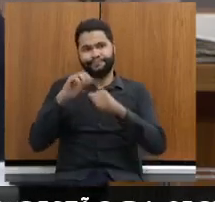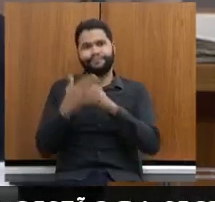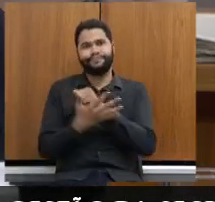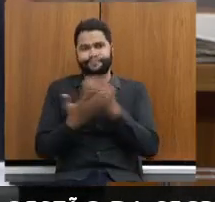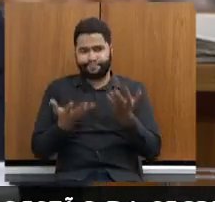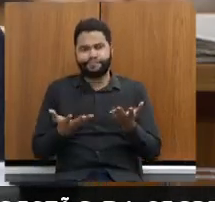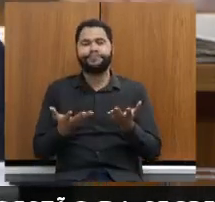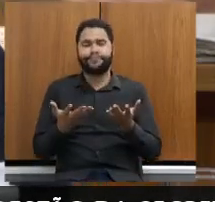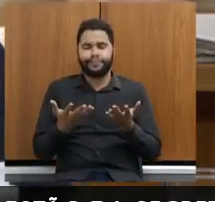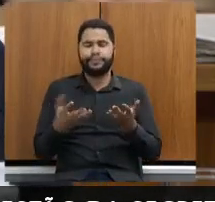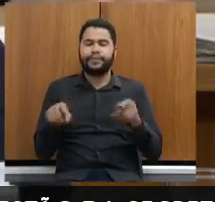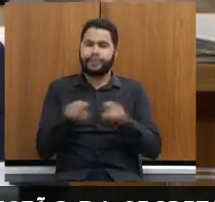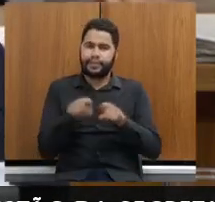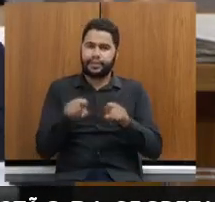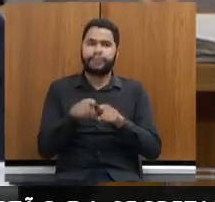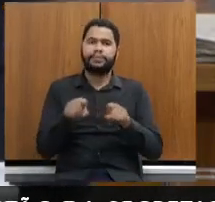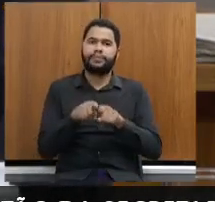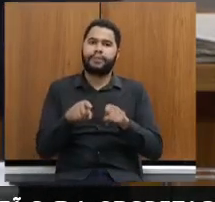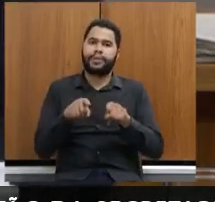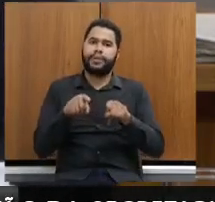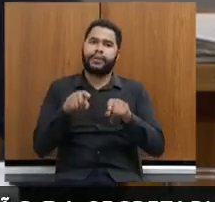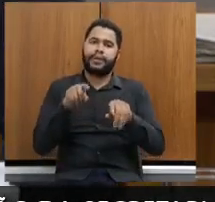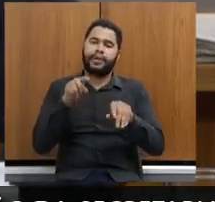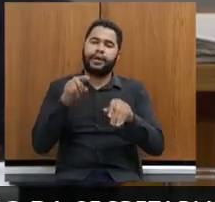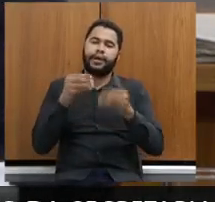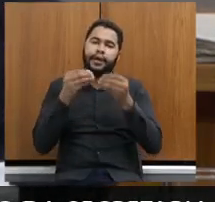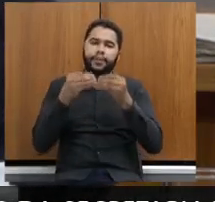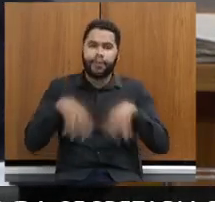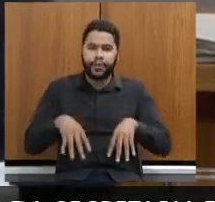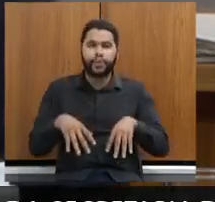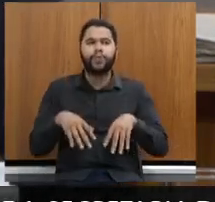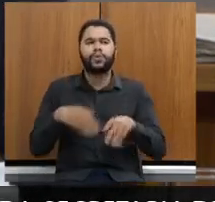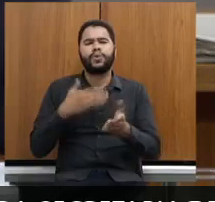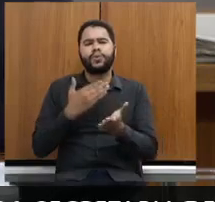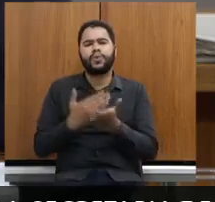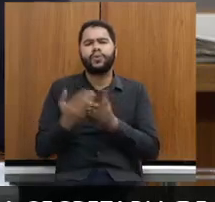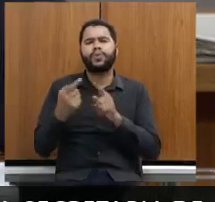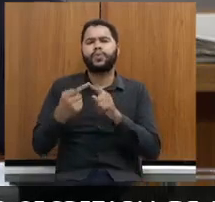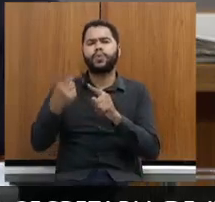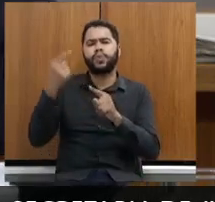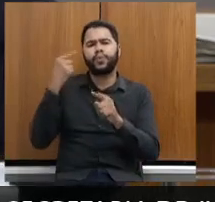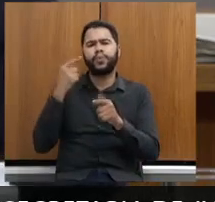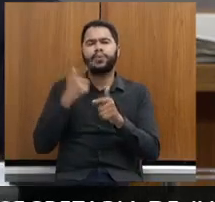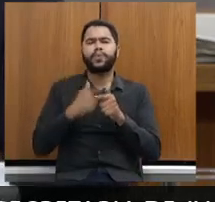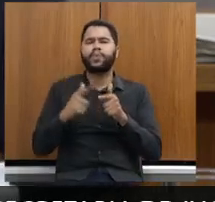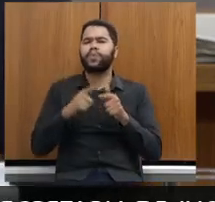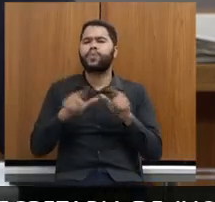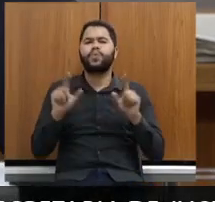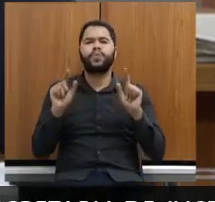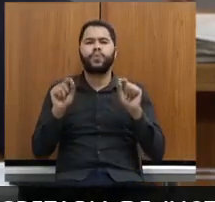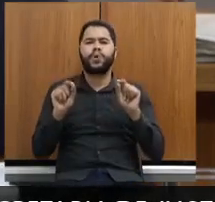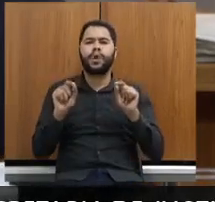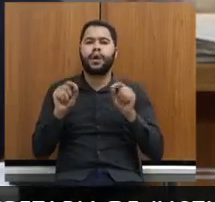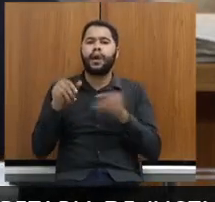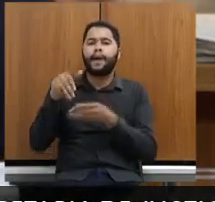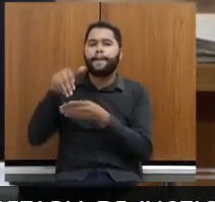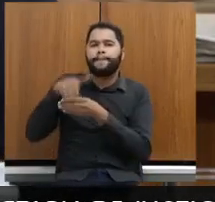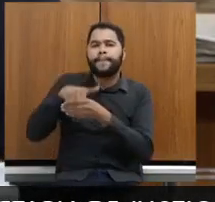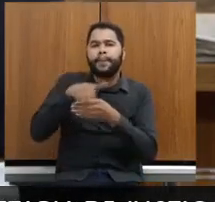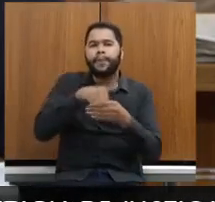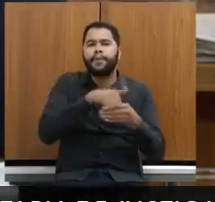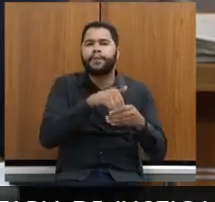convite e obviamente que afetou o nosso sistema prisional E desde o começo nós tivemos um problema que foi a eleição